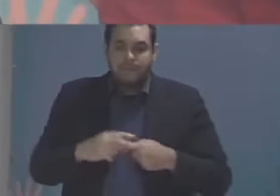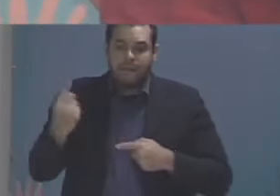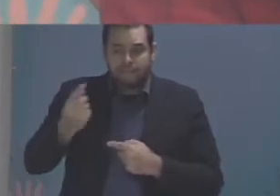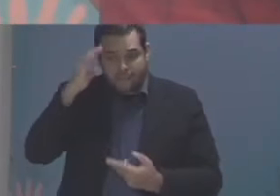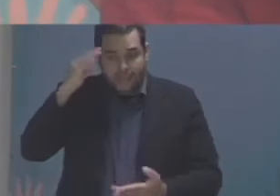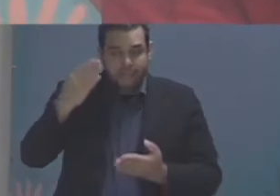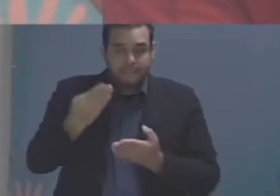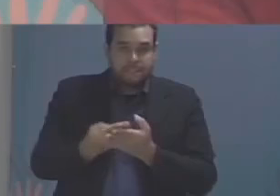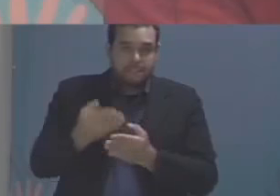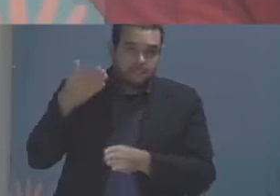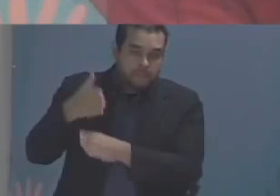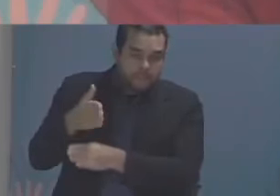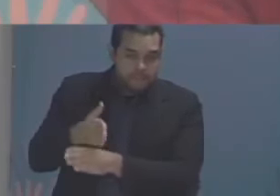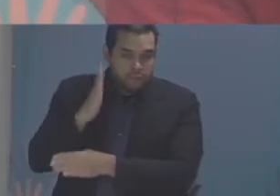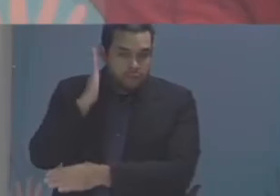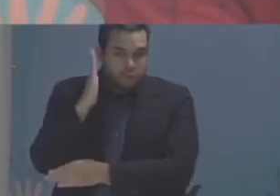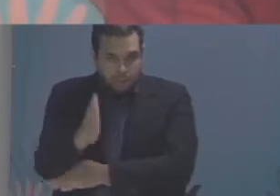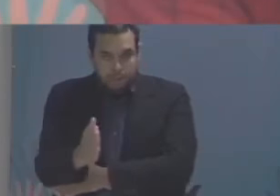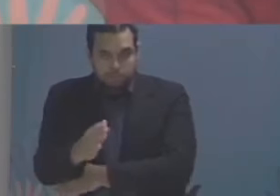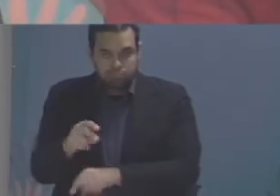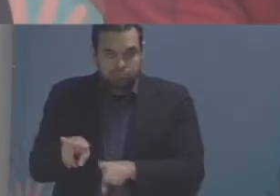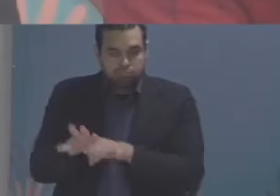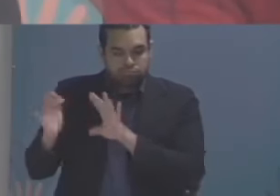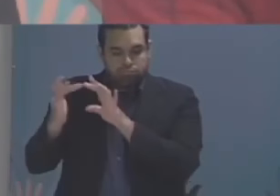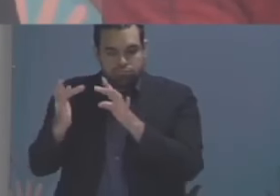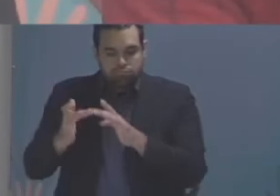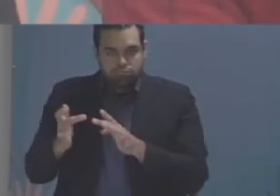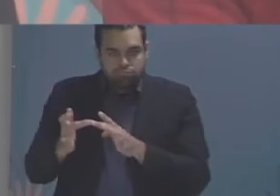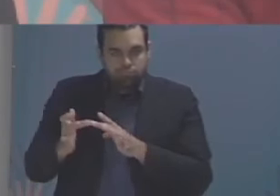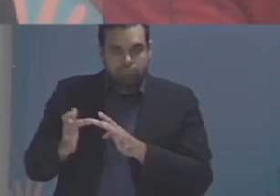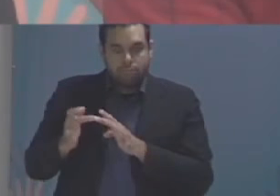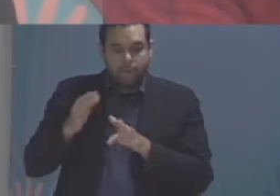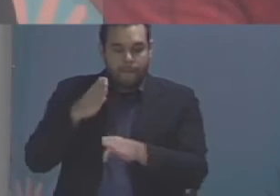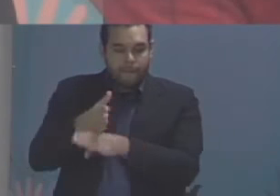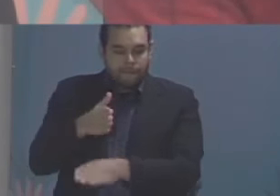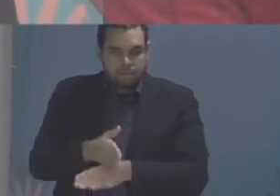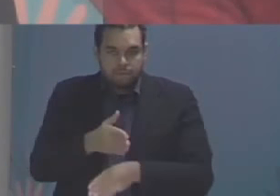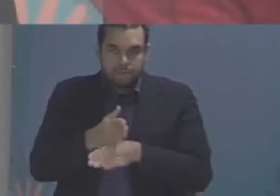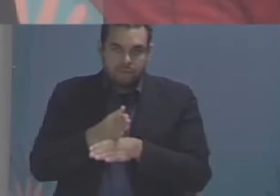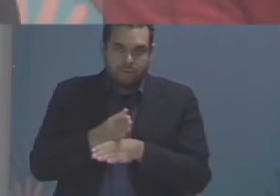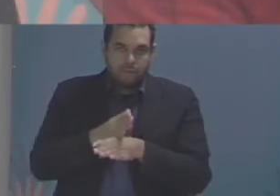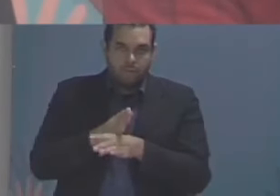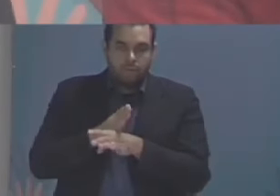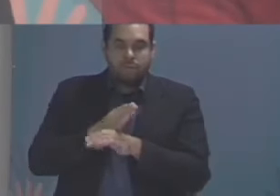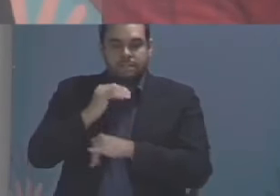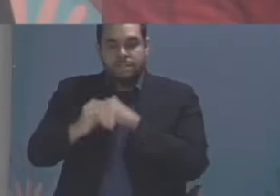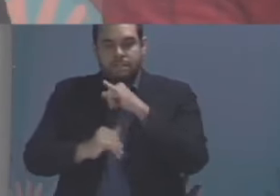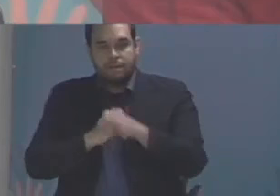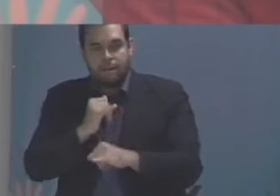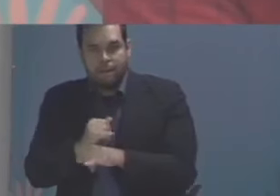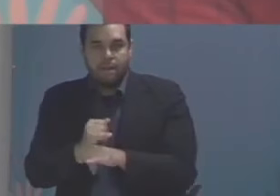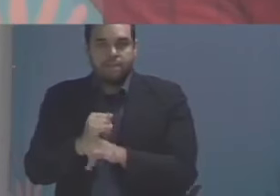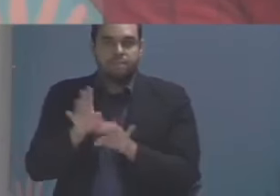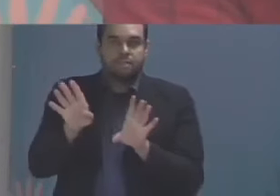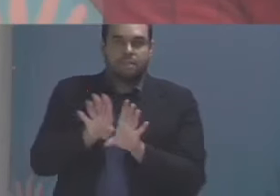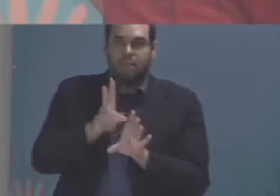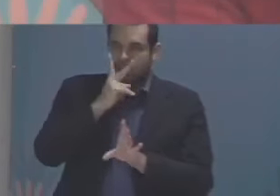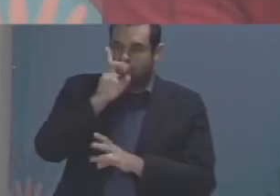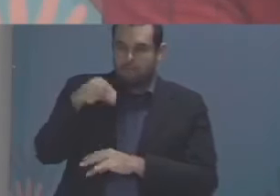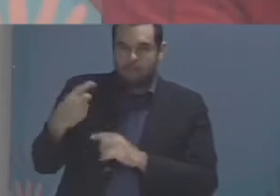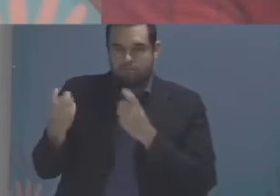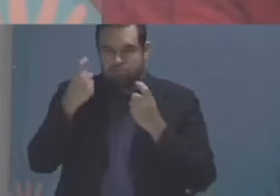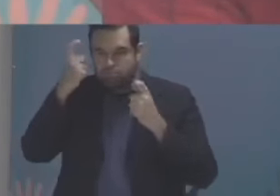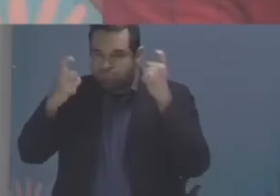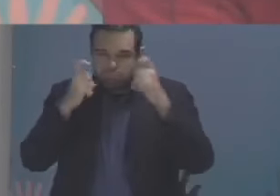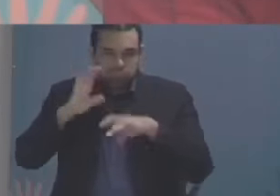acreditando na participação direta, combinada com participações virtuais, né, que engloba, inclusive, e acho que é uma das preocupações